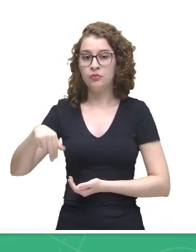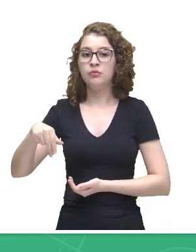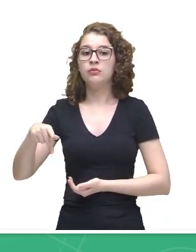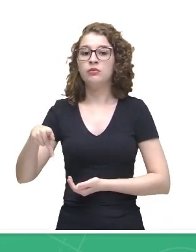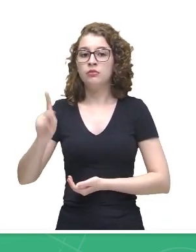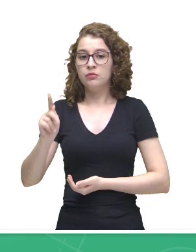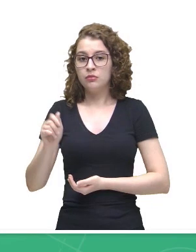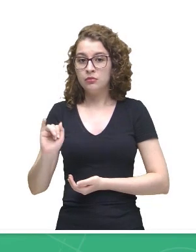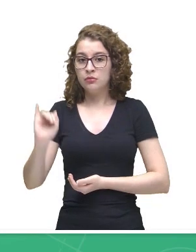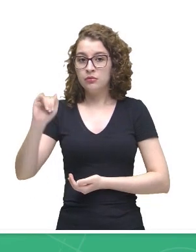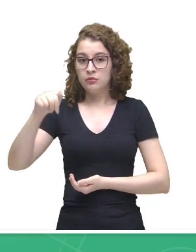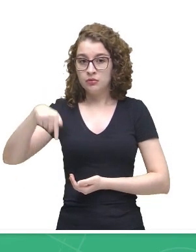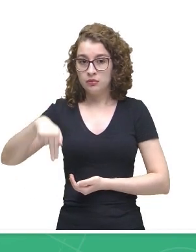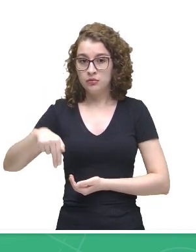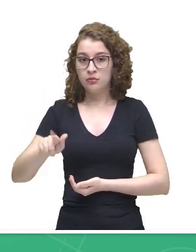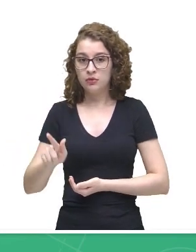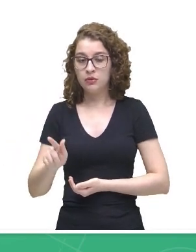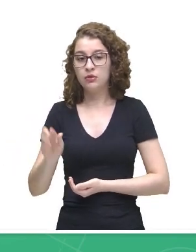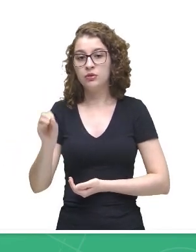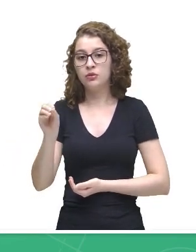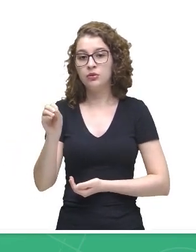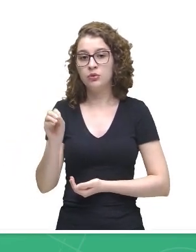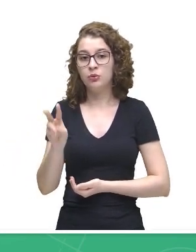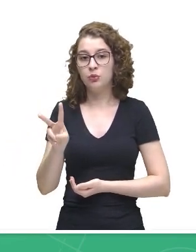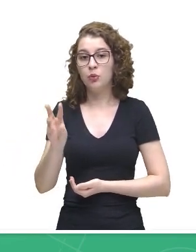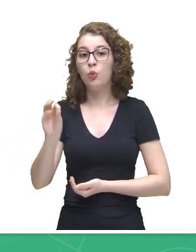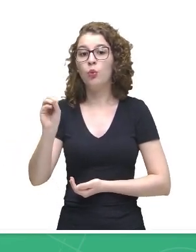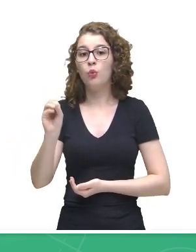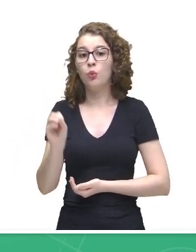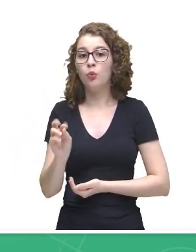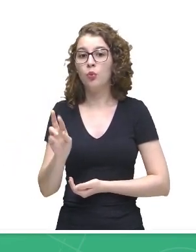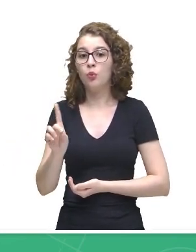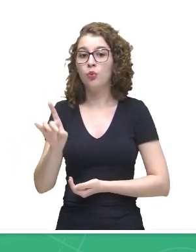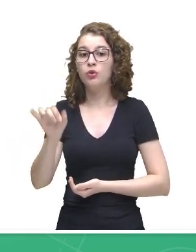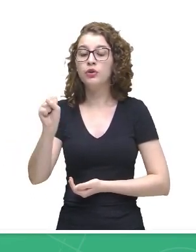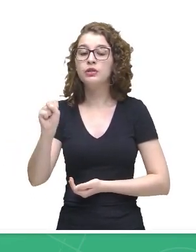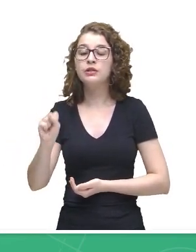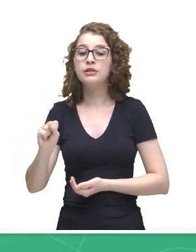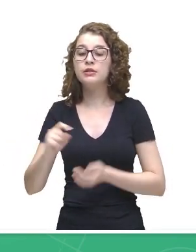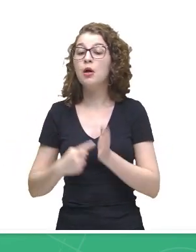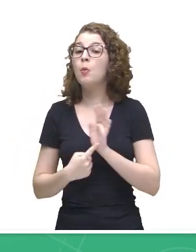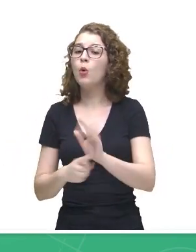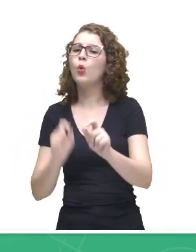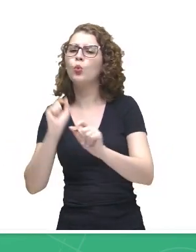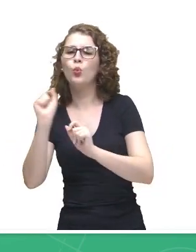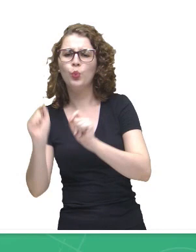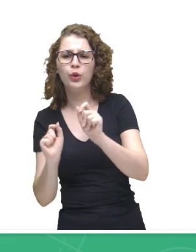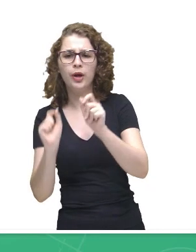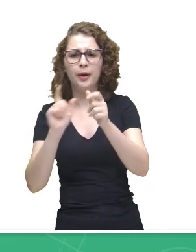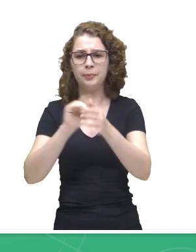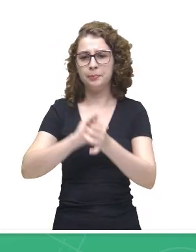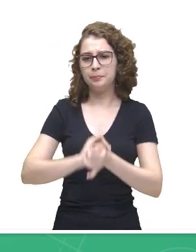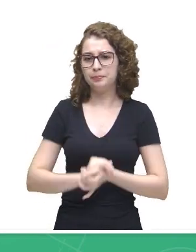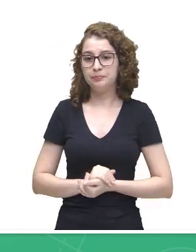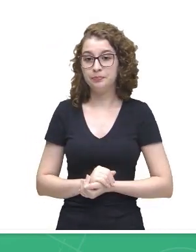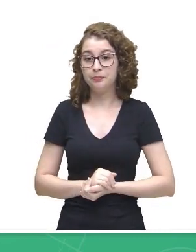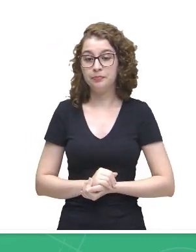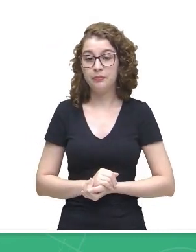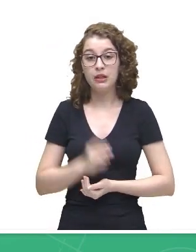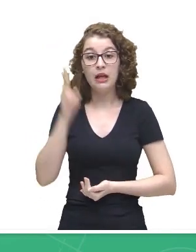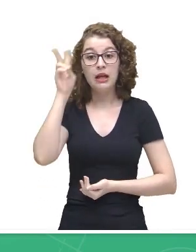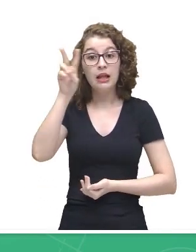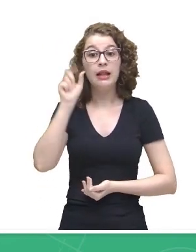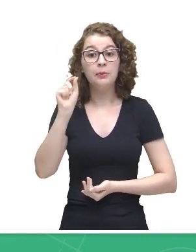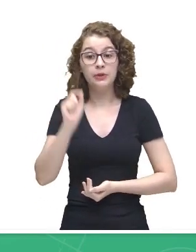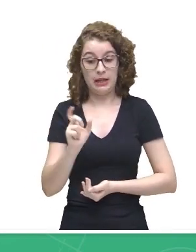a diversidade. Vejam, aqui, as link words passam uma ideia de. Sempre lembrando que essas